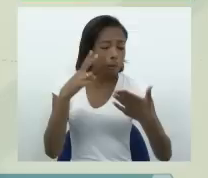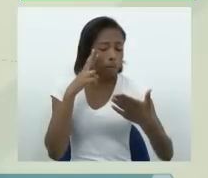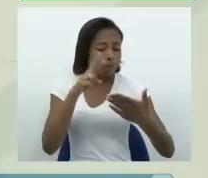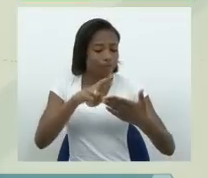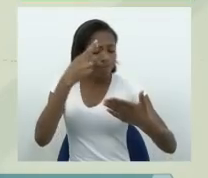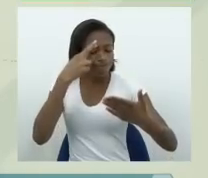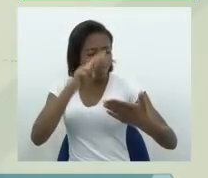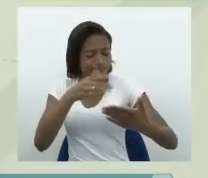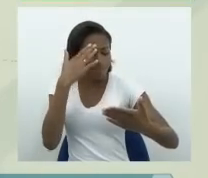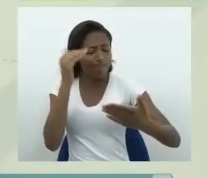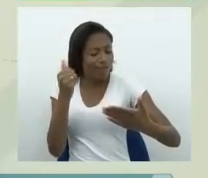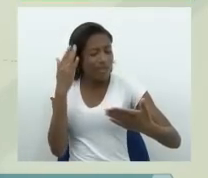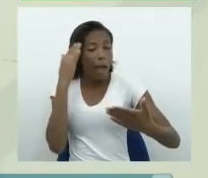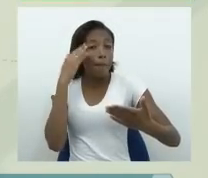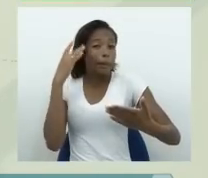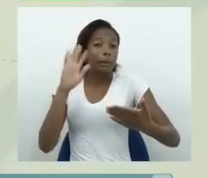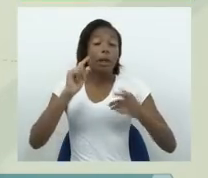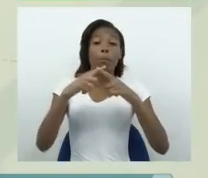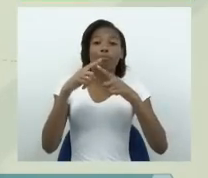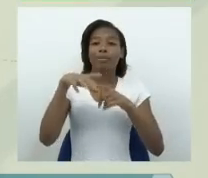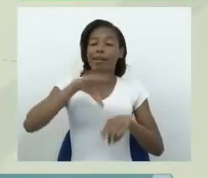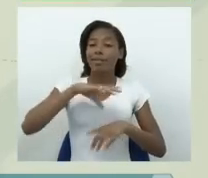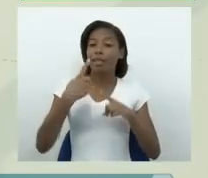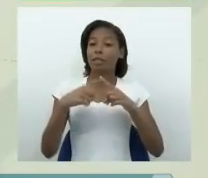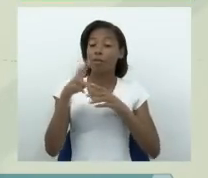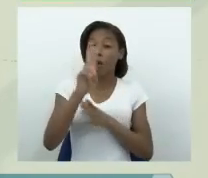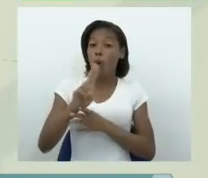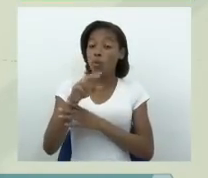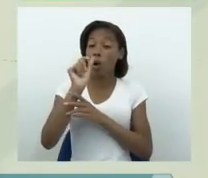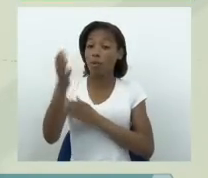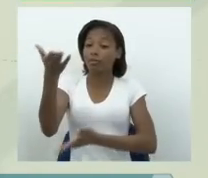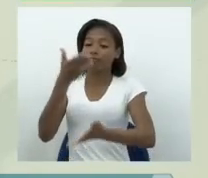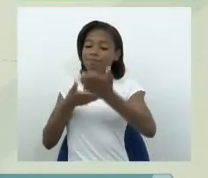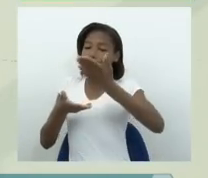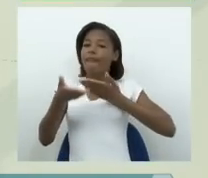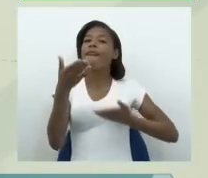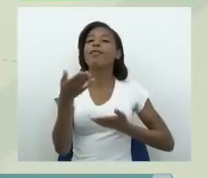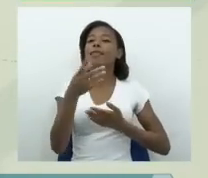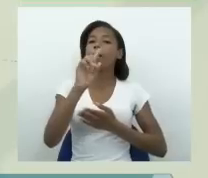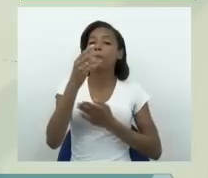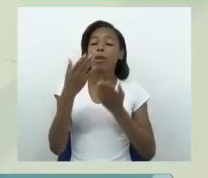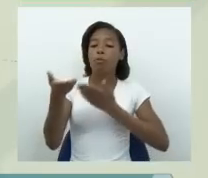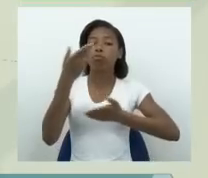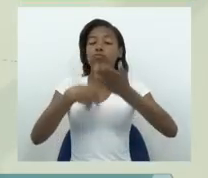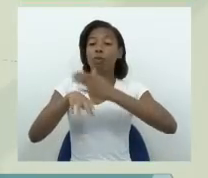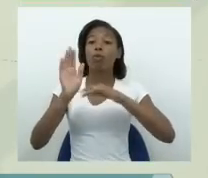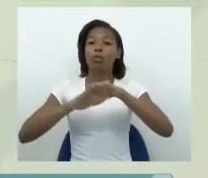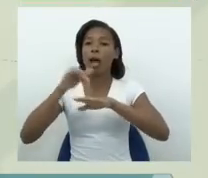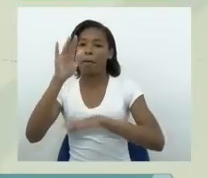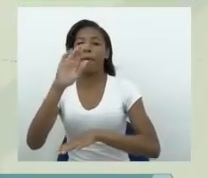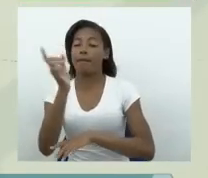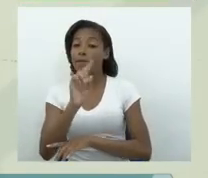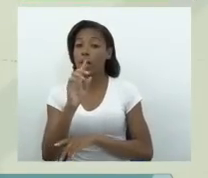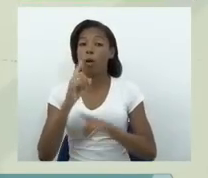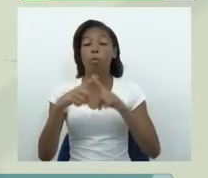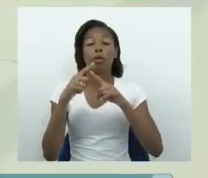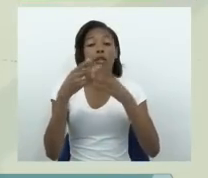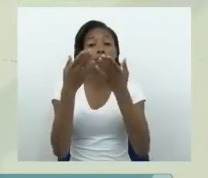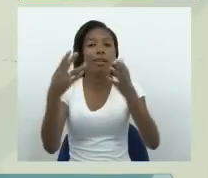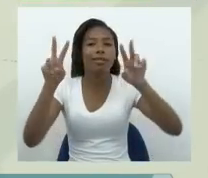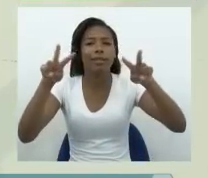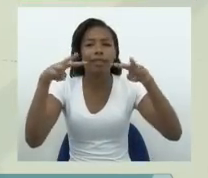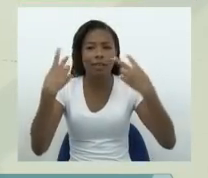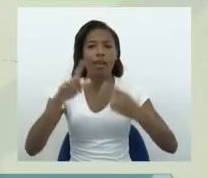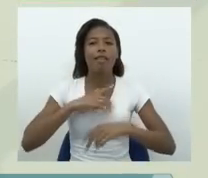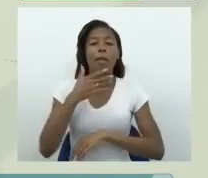para que a cidade possa gastar o que recebe e gastar com qualidade, para que você que está nos assistindo